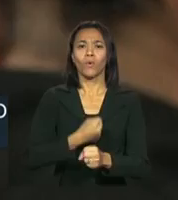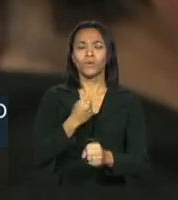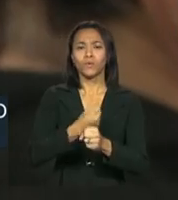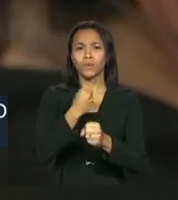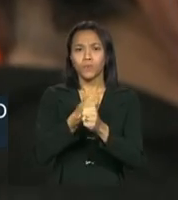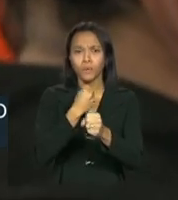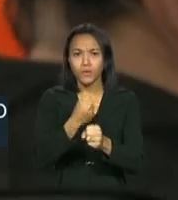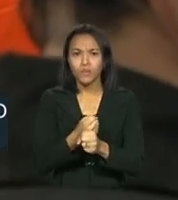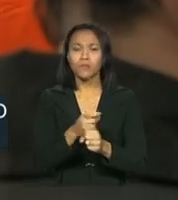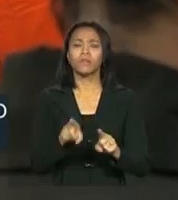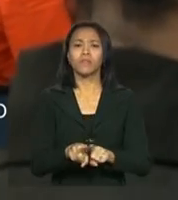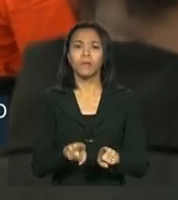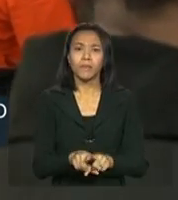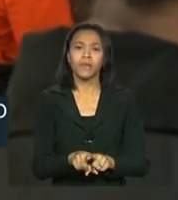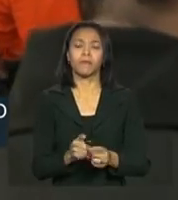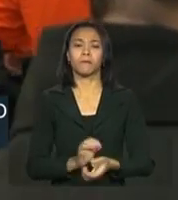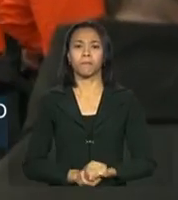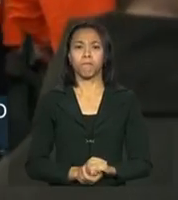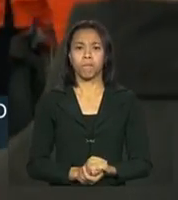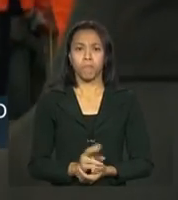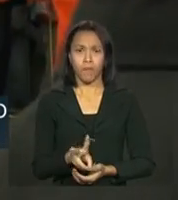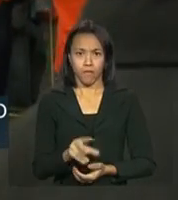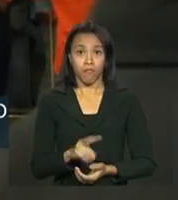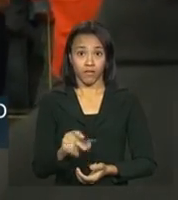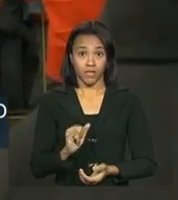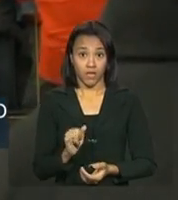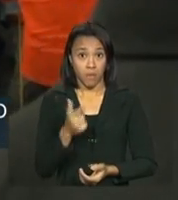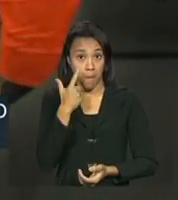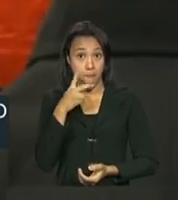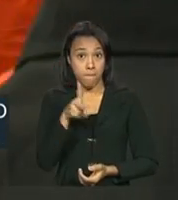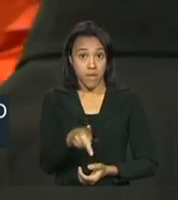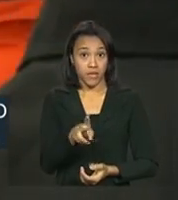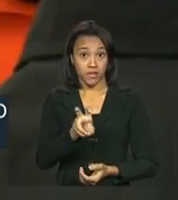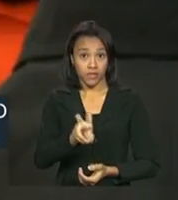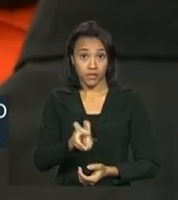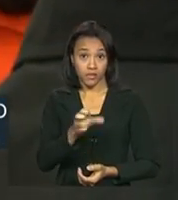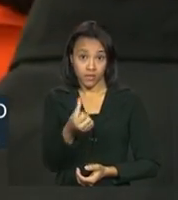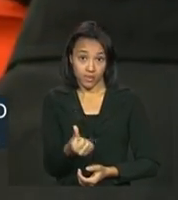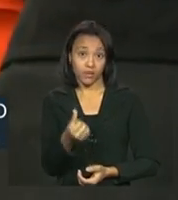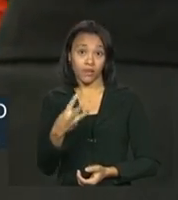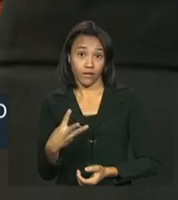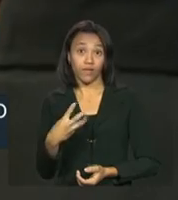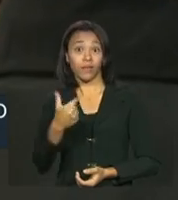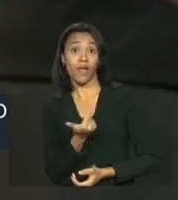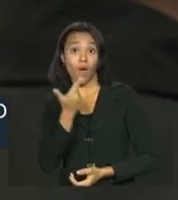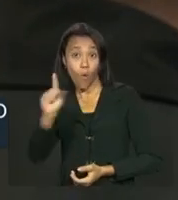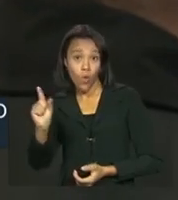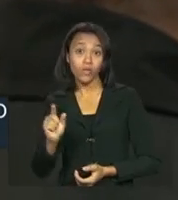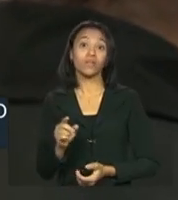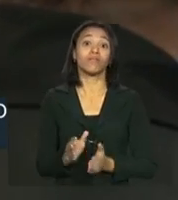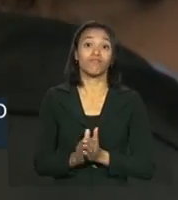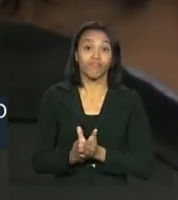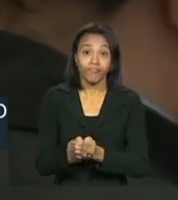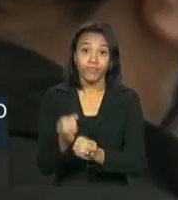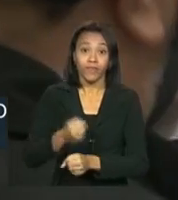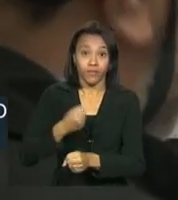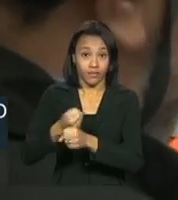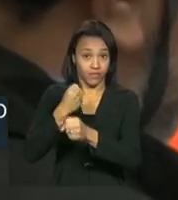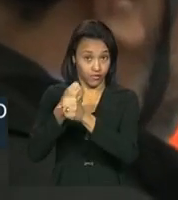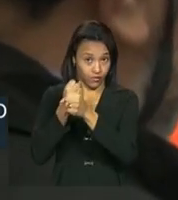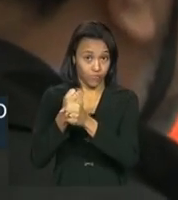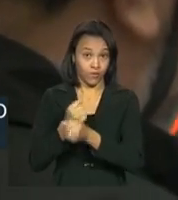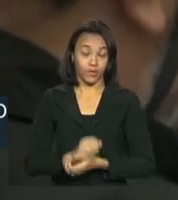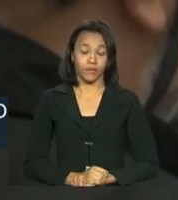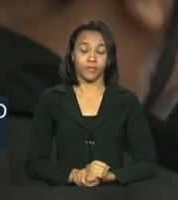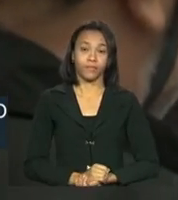montagem e interligação dos módulos ao casco da plataforma P63, que é uma outra plataforma que será construída.